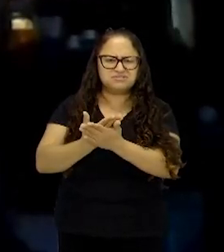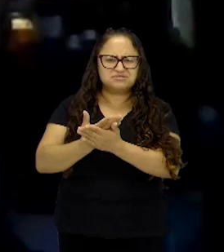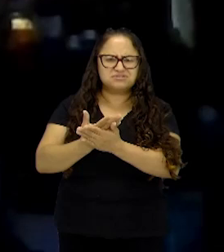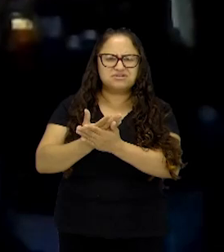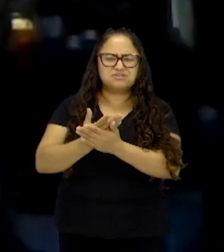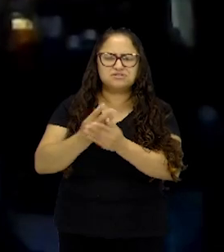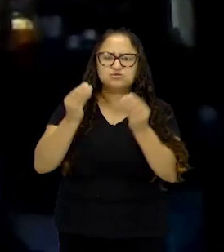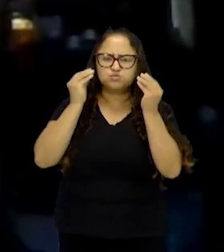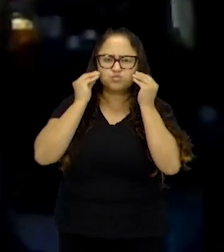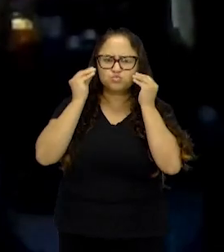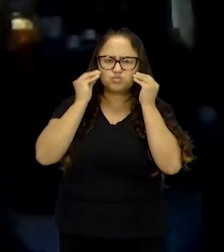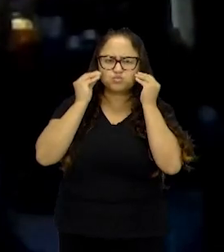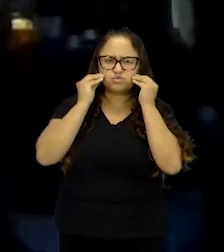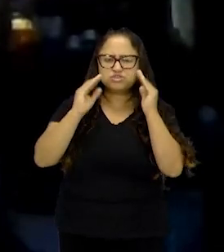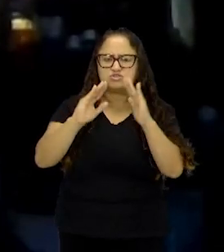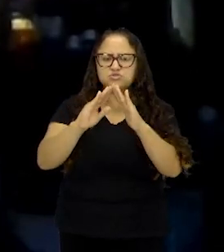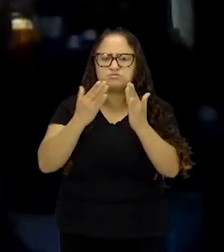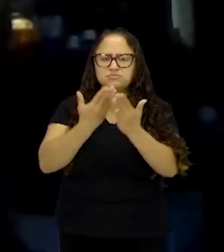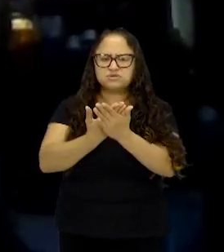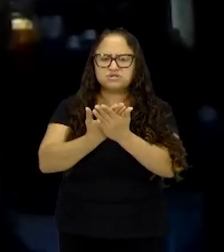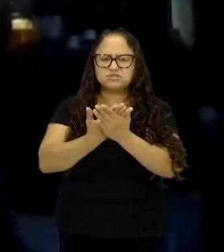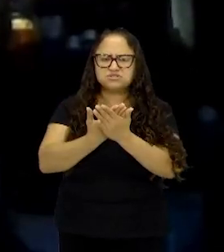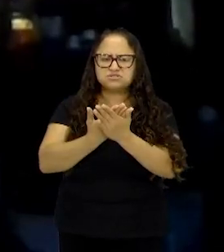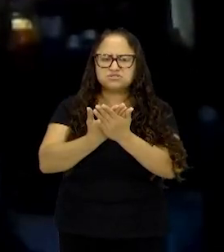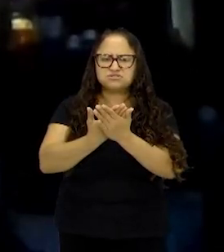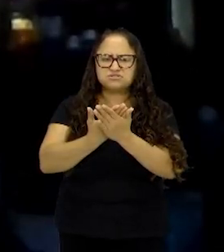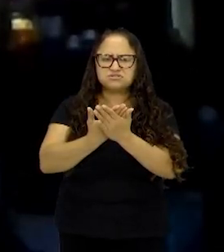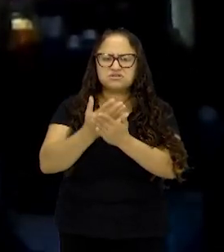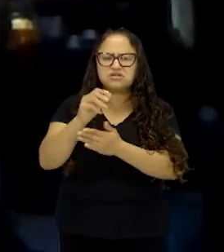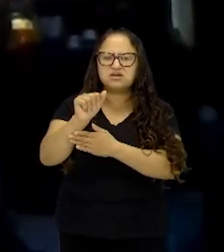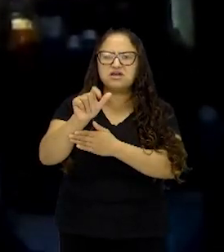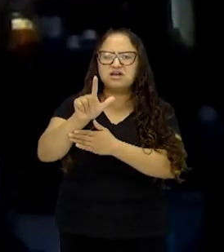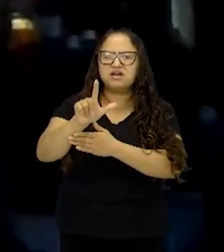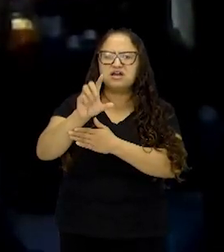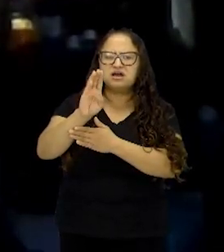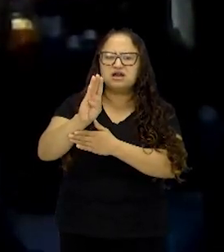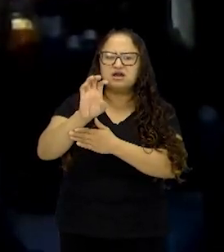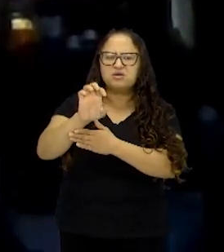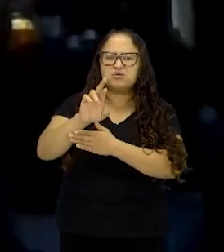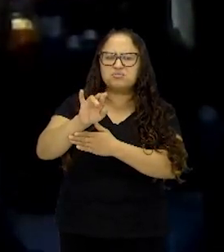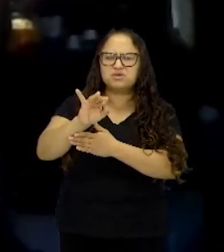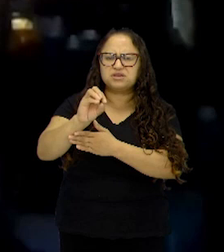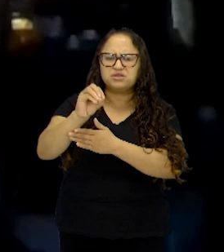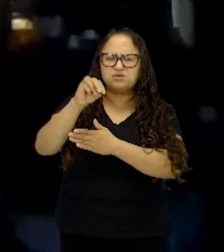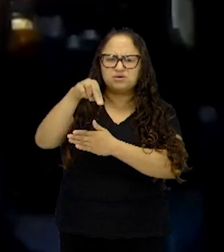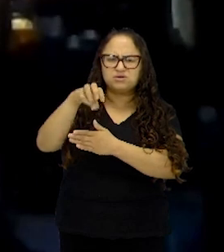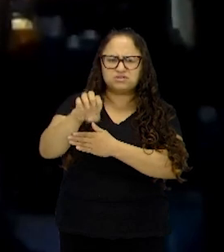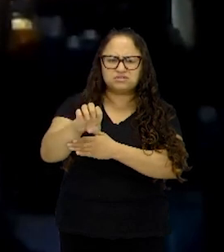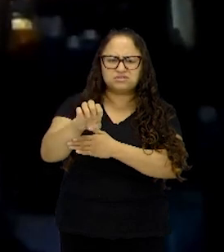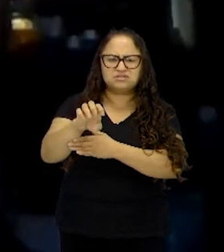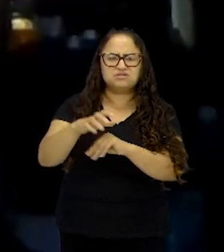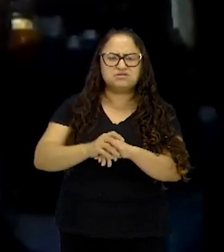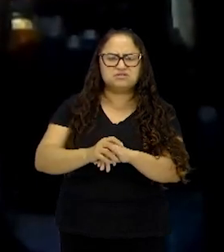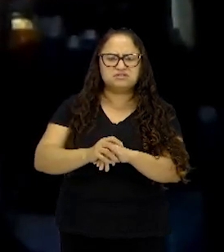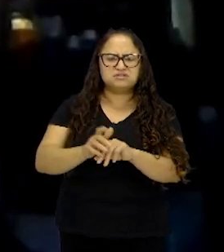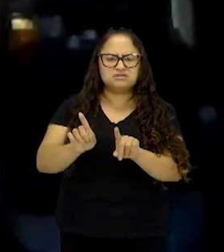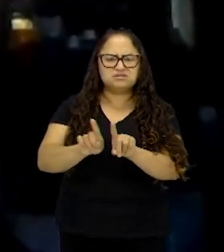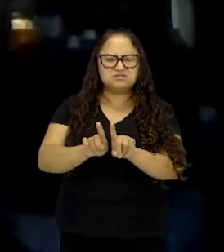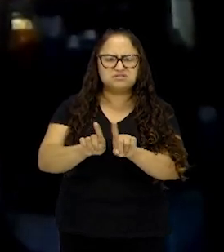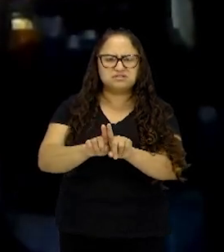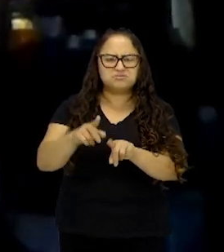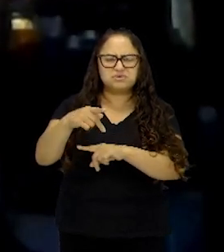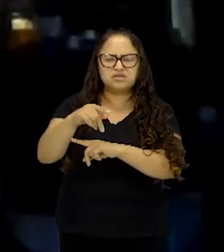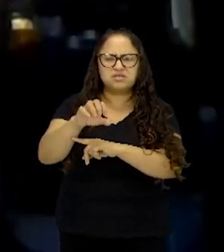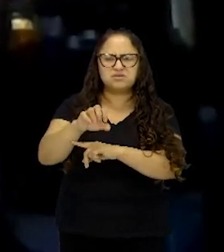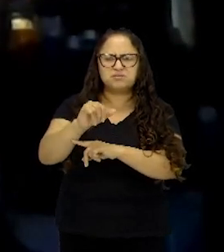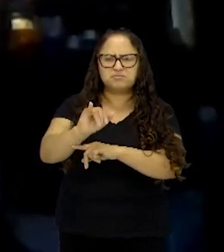Queria mandar um beijo também para a escola e Padre Tiago Alberione. Não sei se pronunciei certo, espero que sim. E uma boa tarde para a PEI,